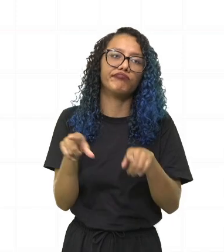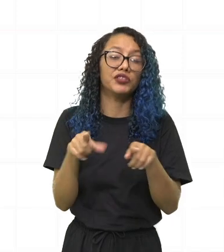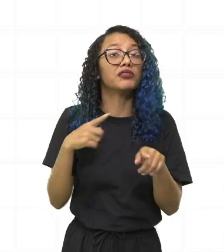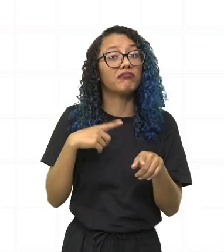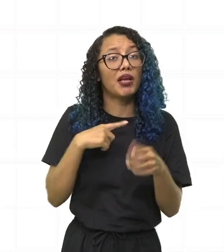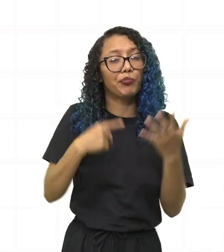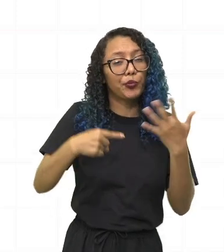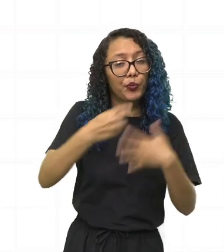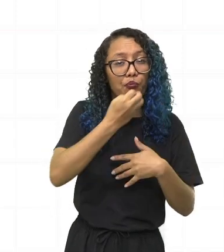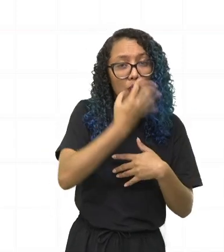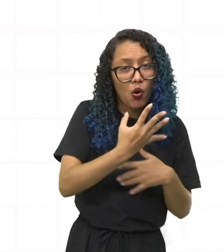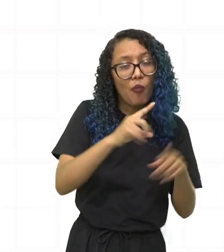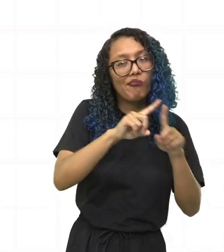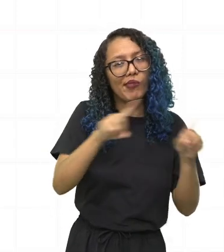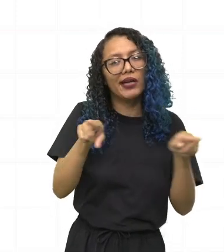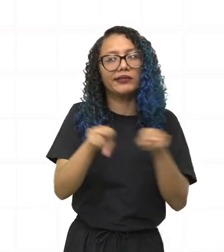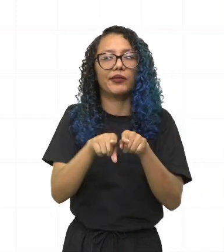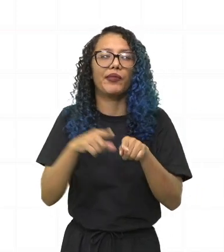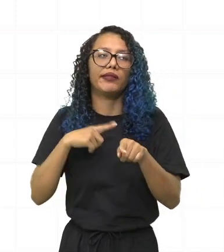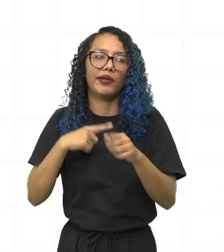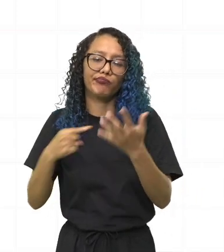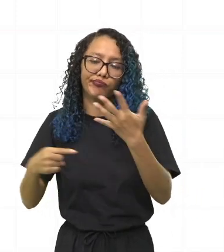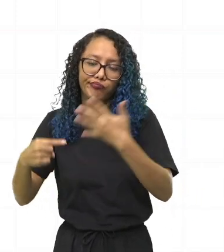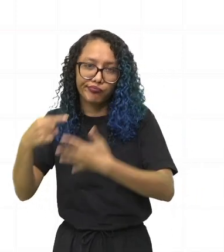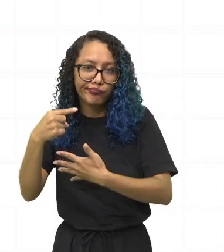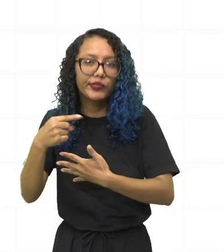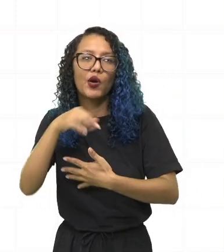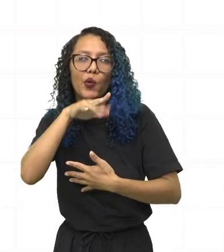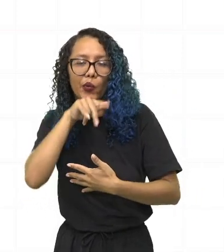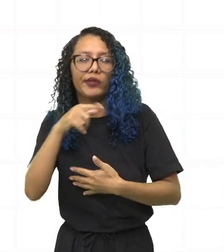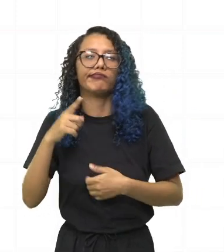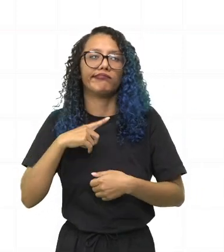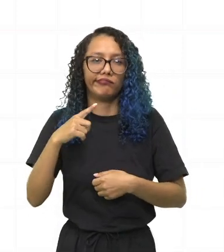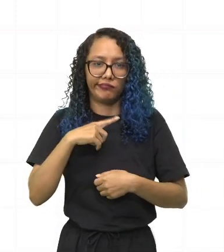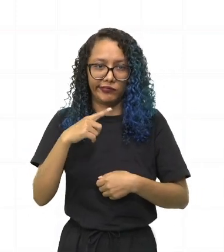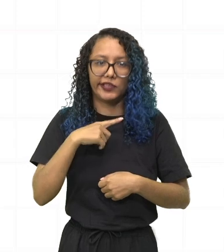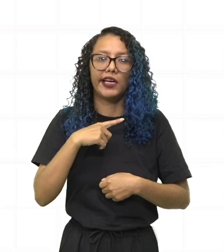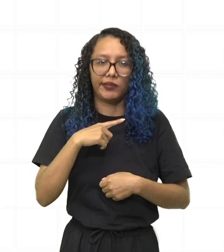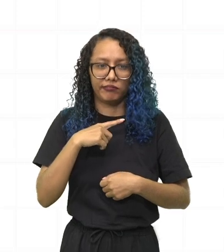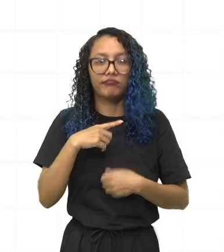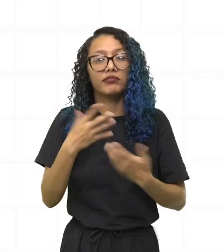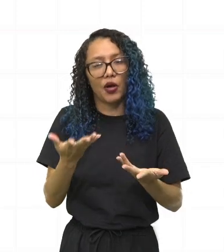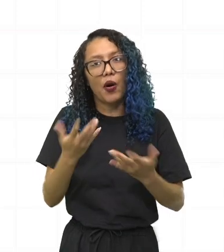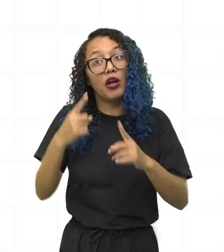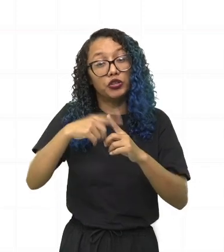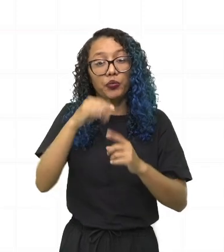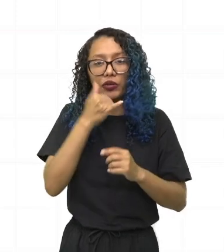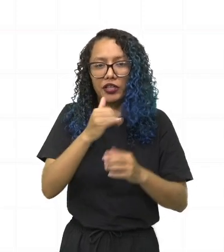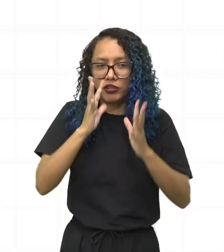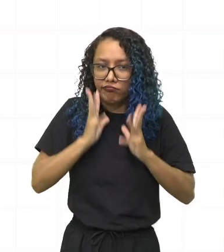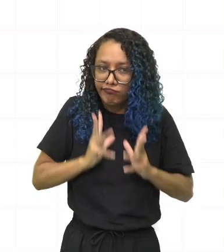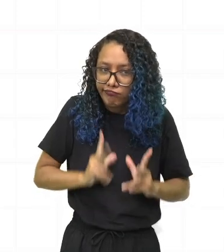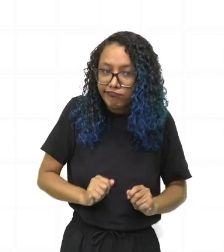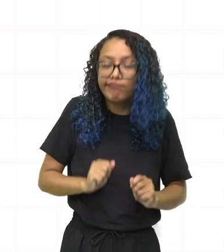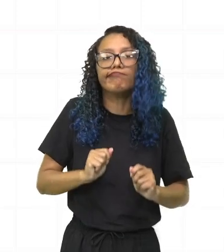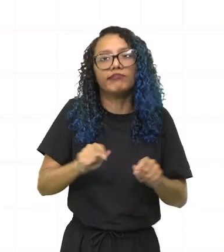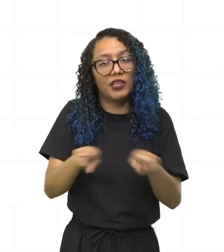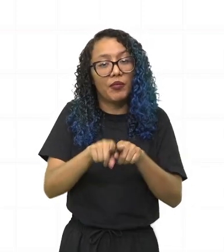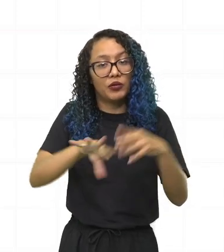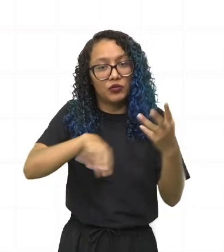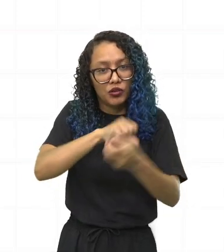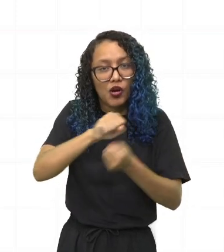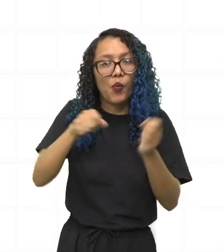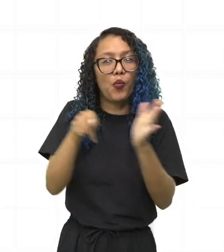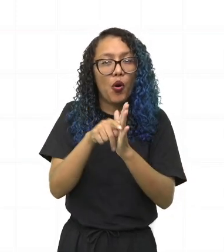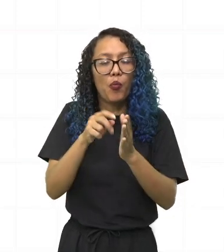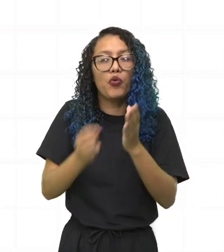fonte limpa e sustentável de energia, porque ela não emite poluentes, né, atmosféricos quando ela